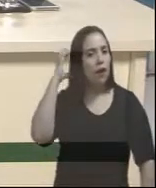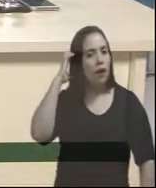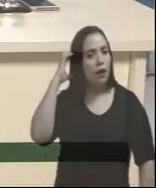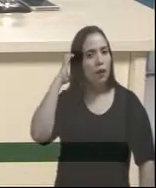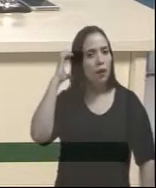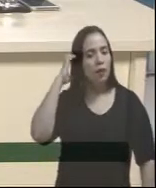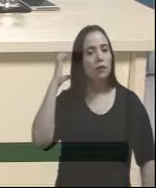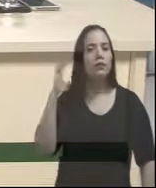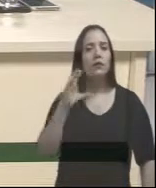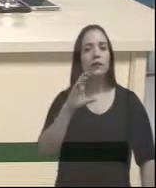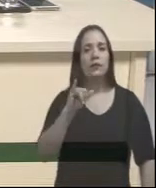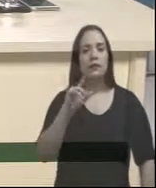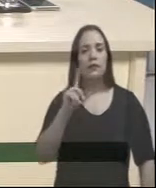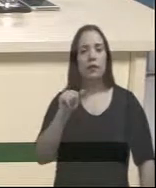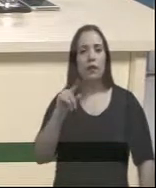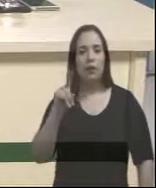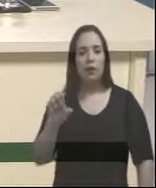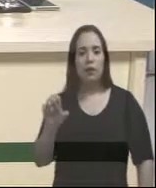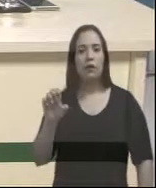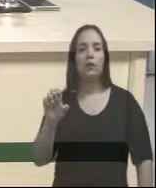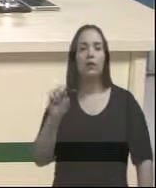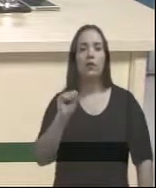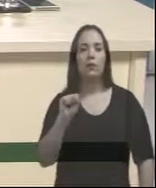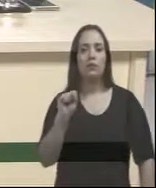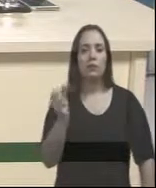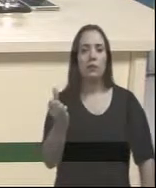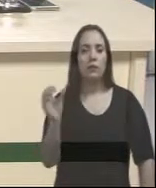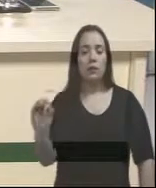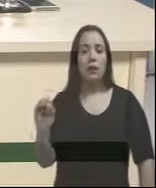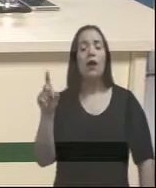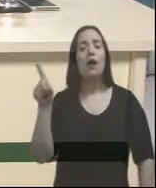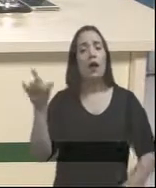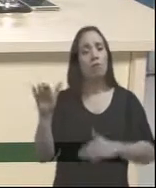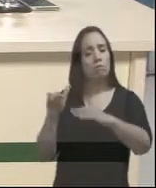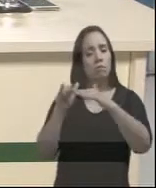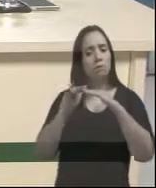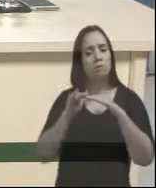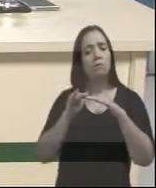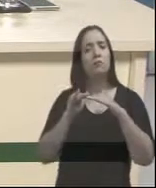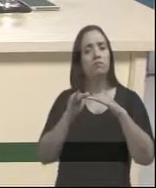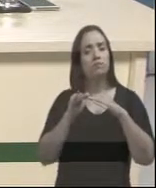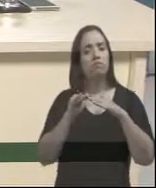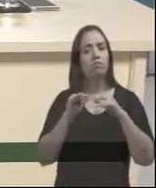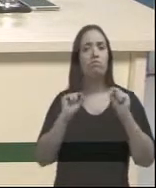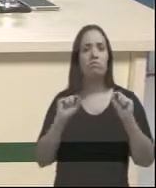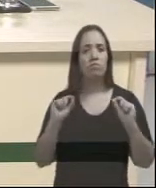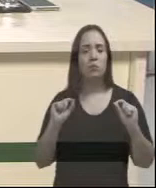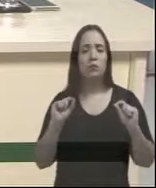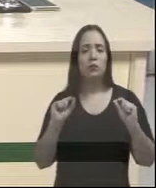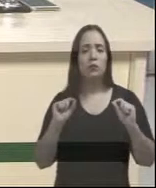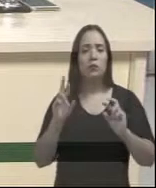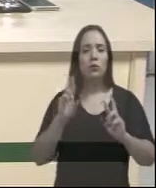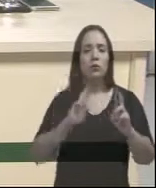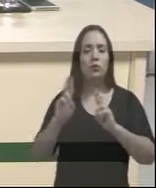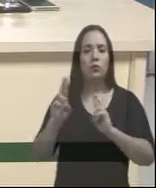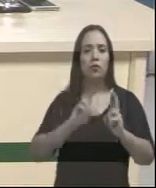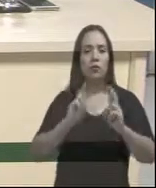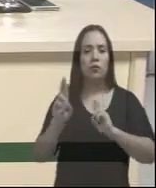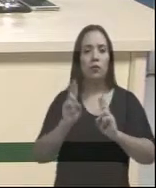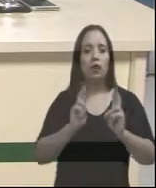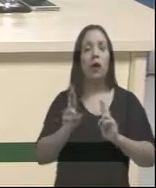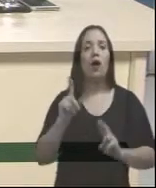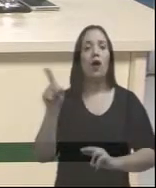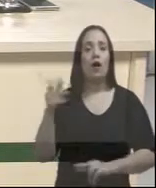vezes, da Rádio Cidade AM 860, programa Hora da Verdade, e ele disse isso taxativo. O jornalista Carlos Frederico,